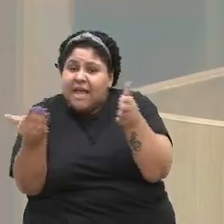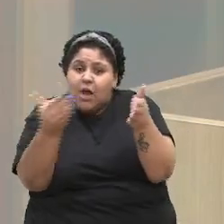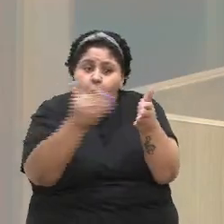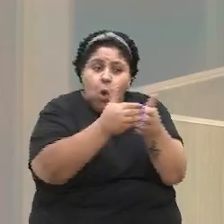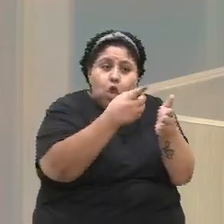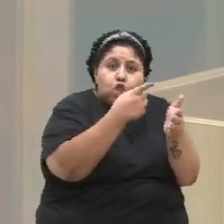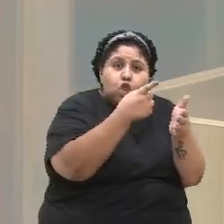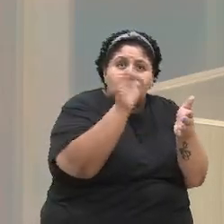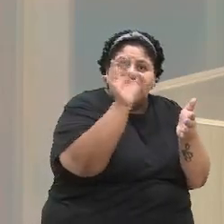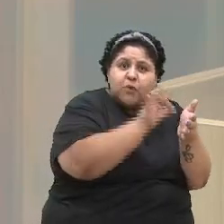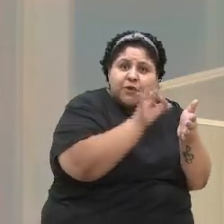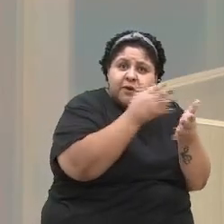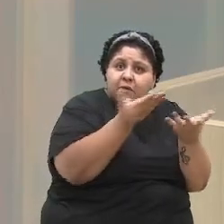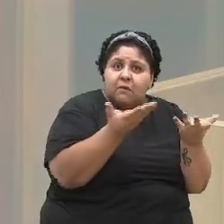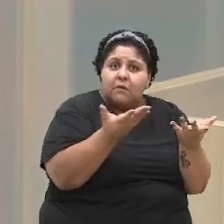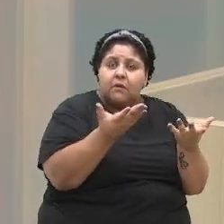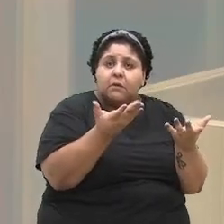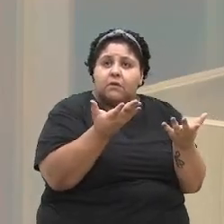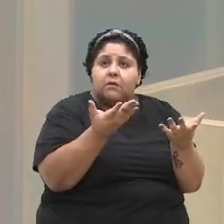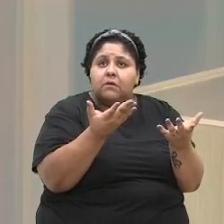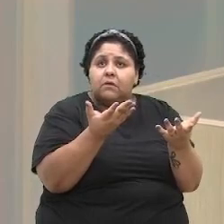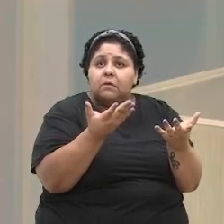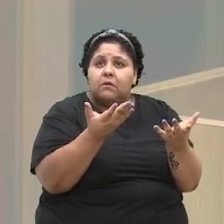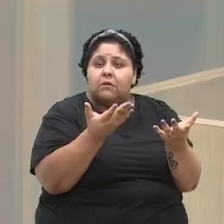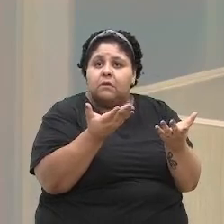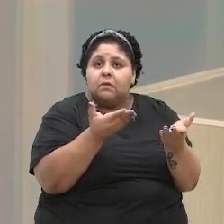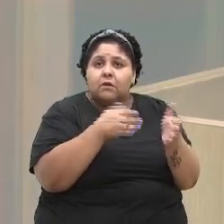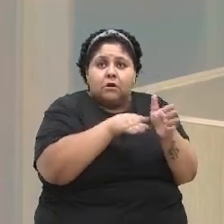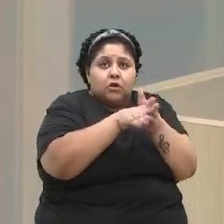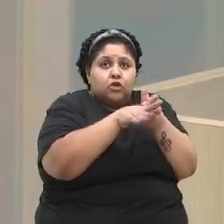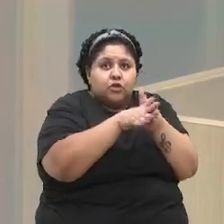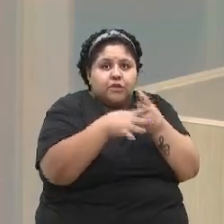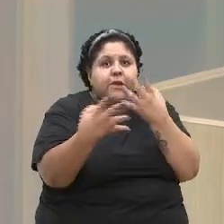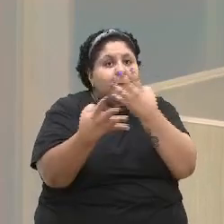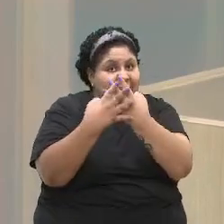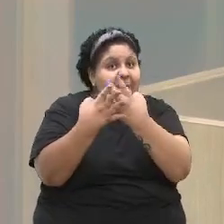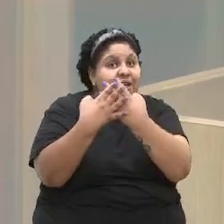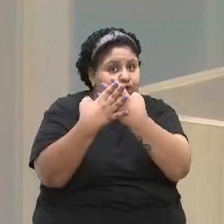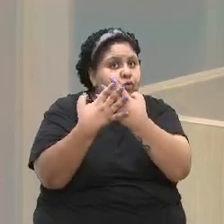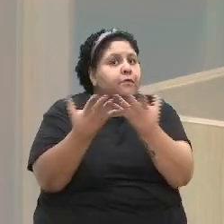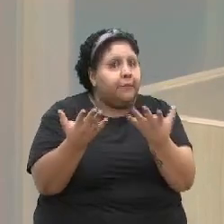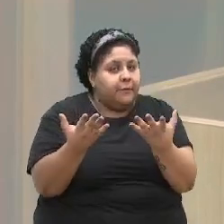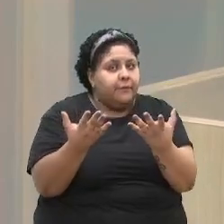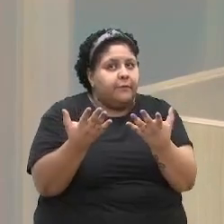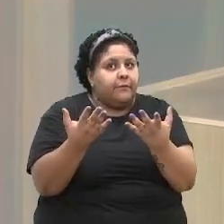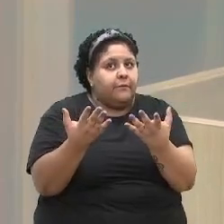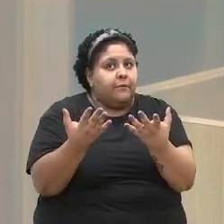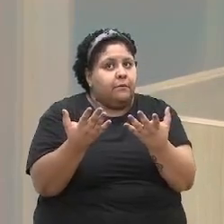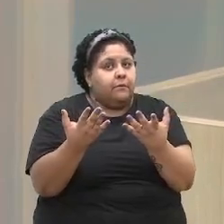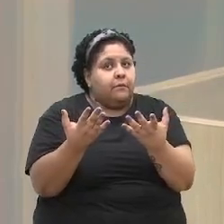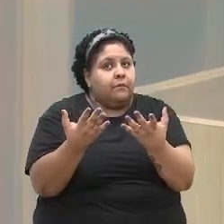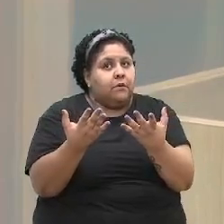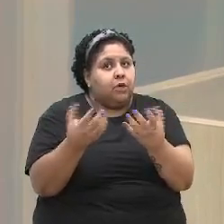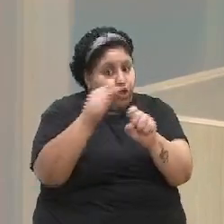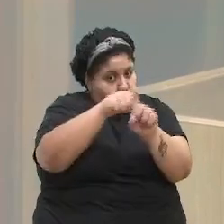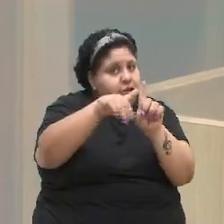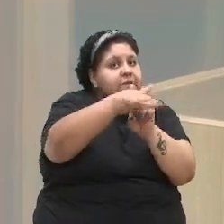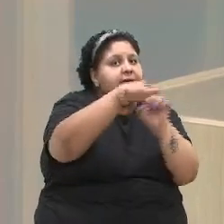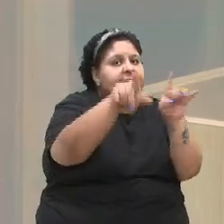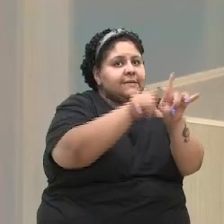12% se pelo menos os seus conselheiros matemáticos e vamos um pouco mais longe